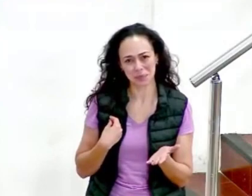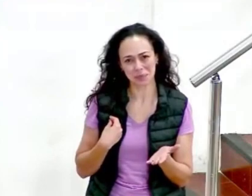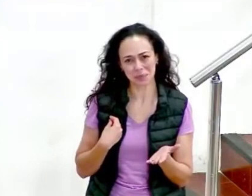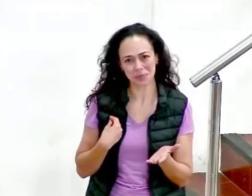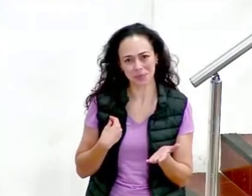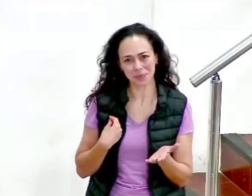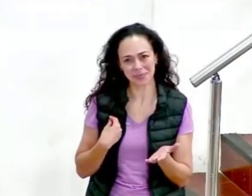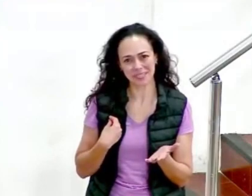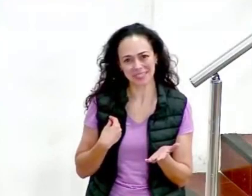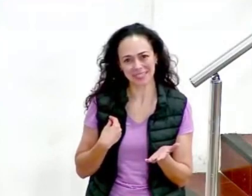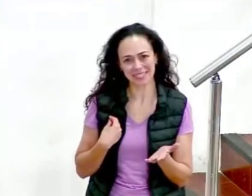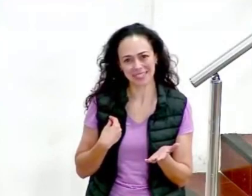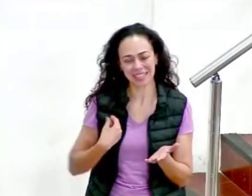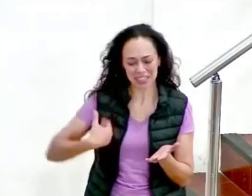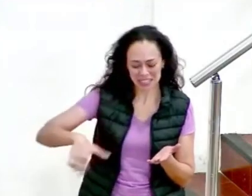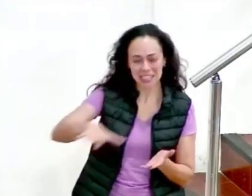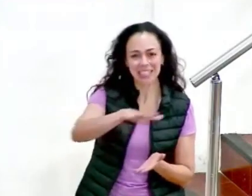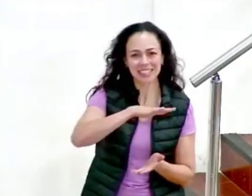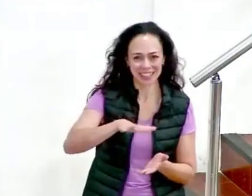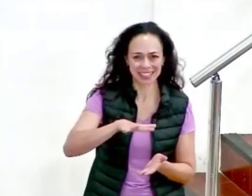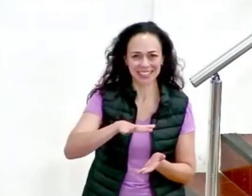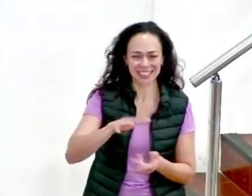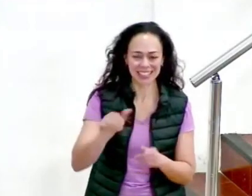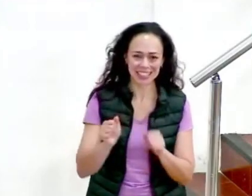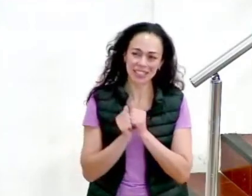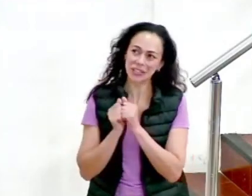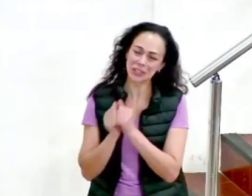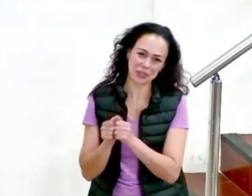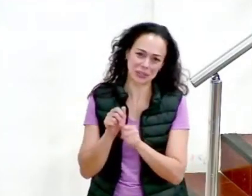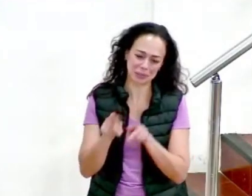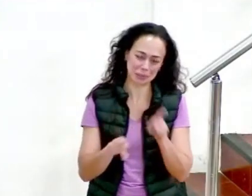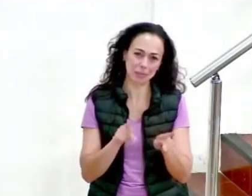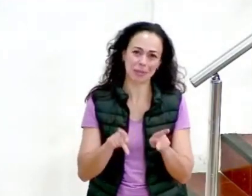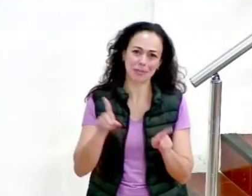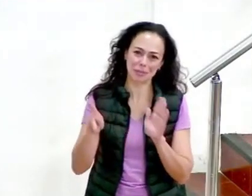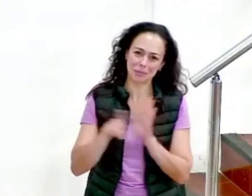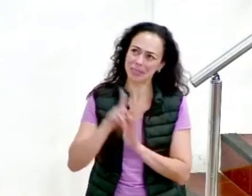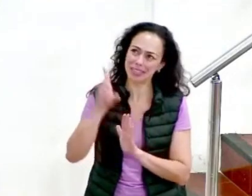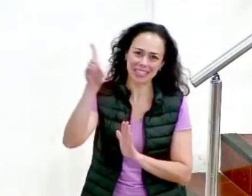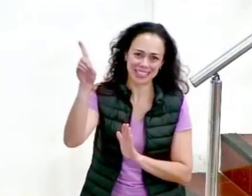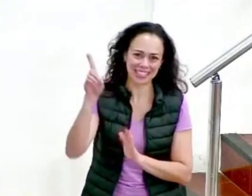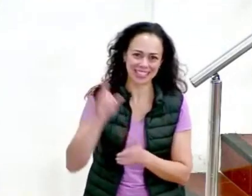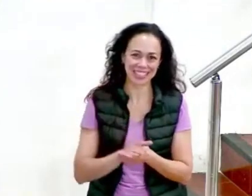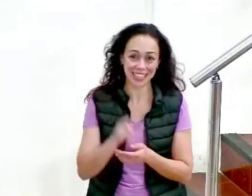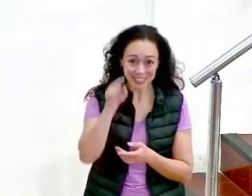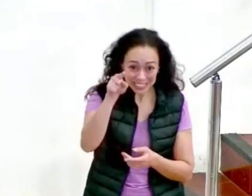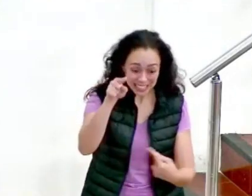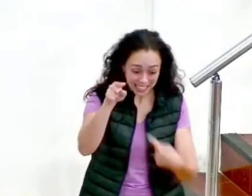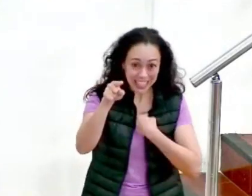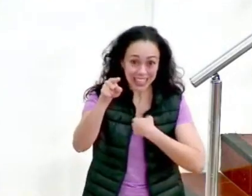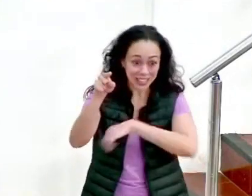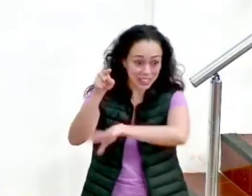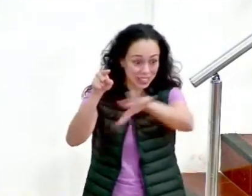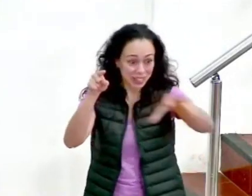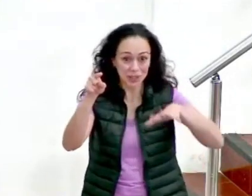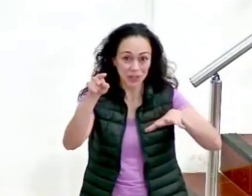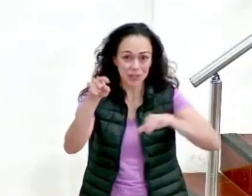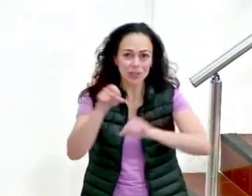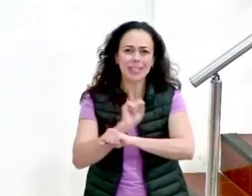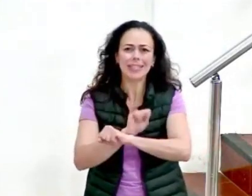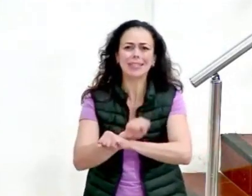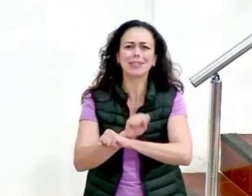Eu e você estamos nesse quadro. Eu e você fazemos parte de uma espera